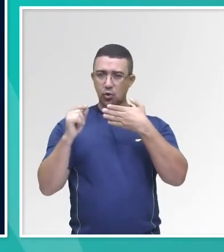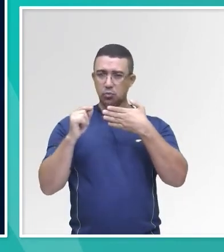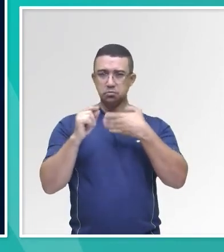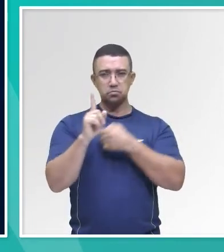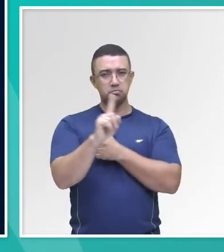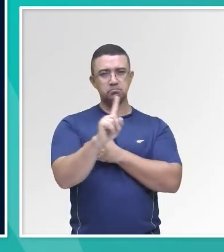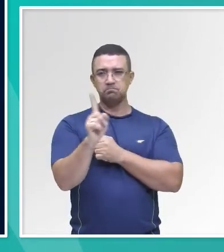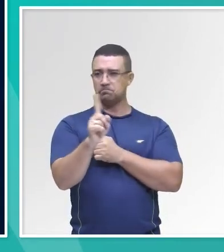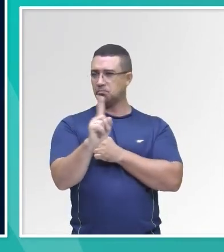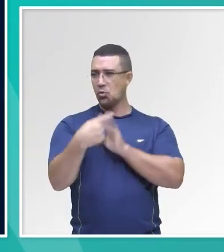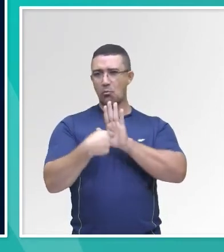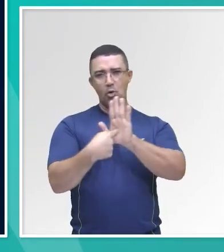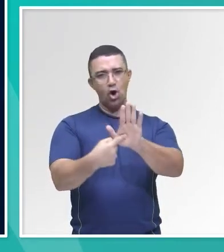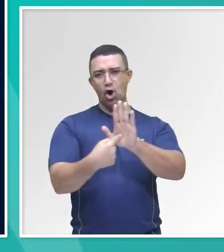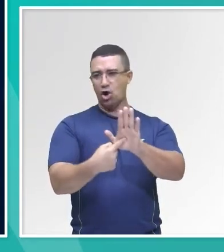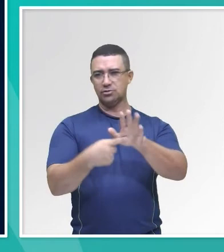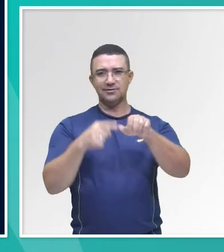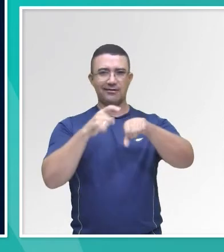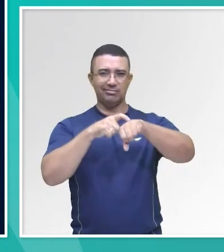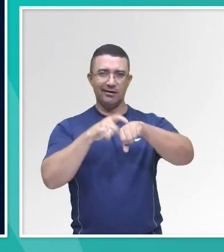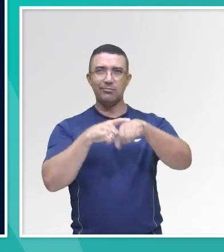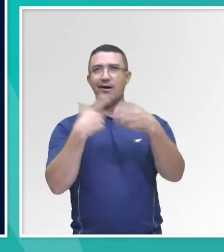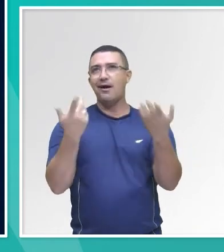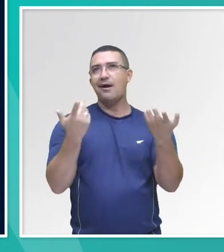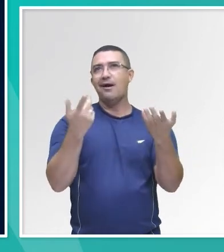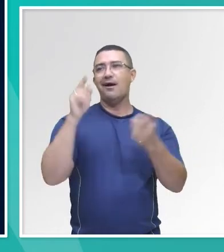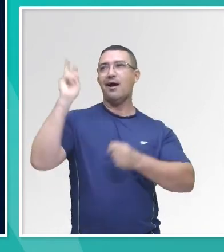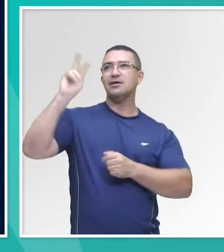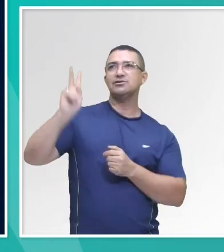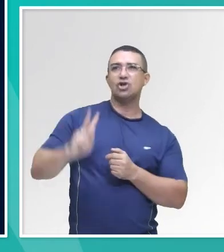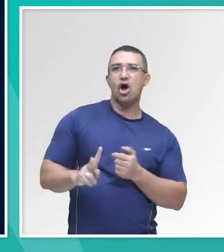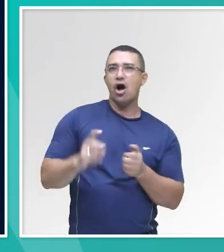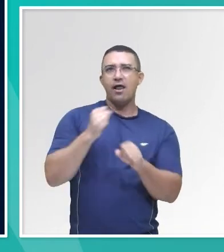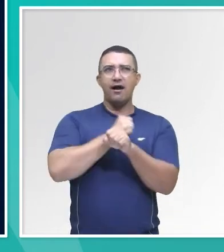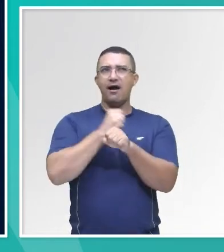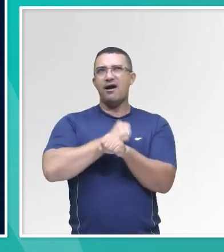apresentam o tempo. Essa história se passa em